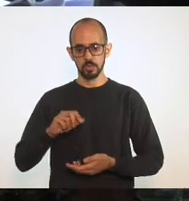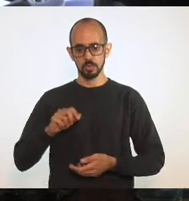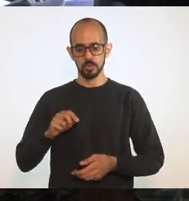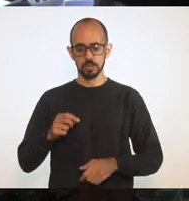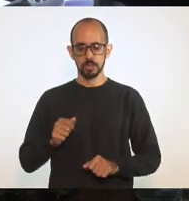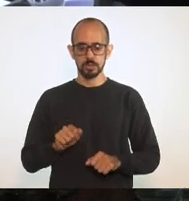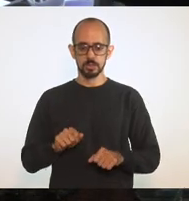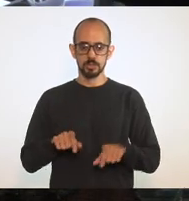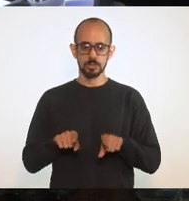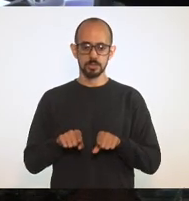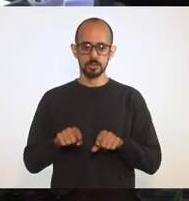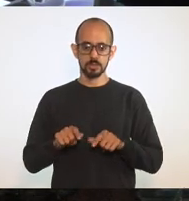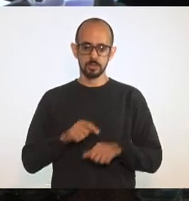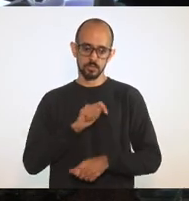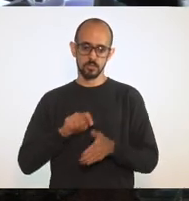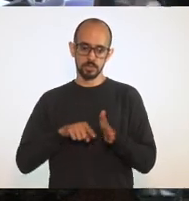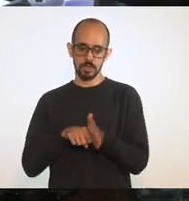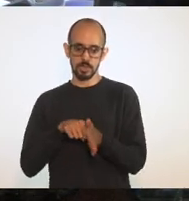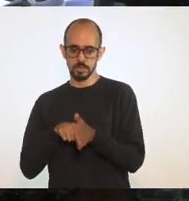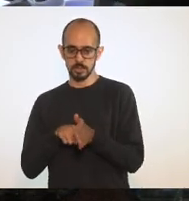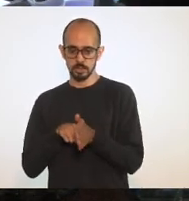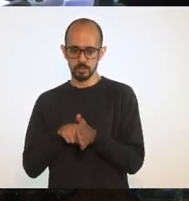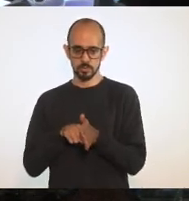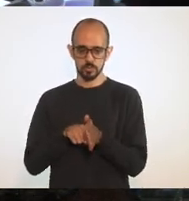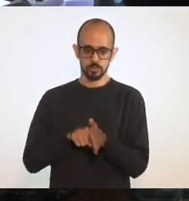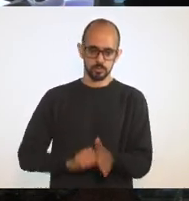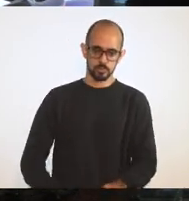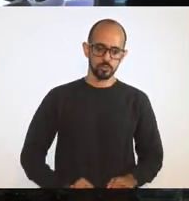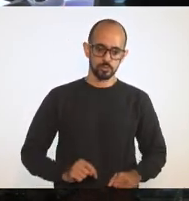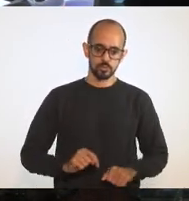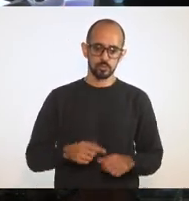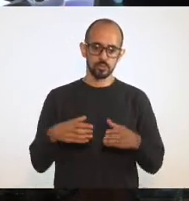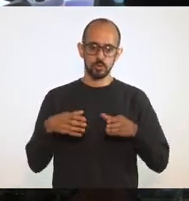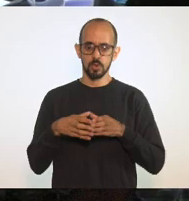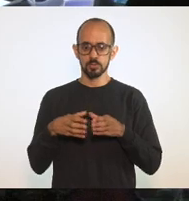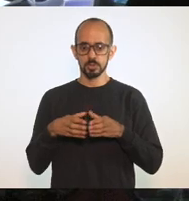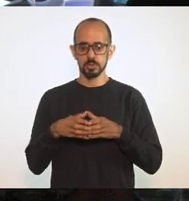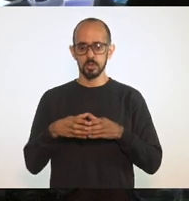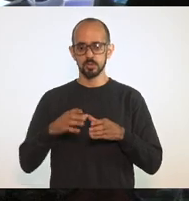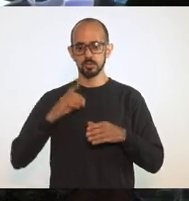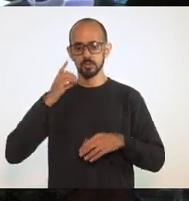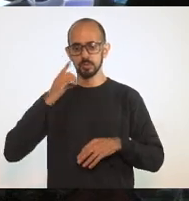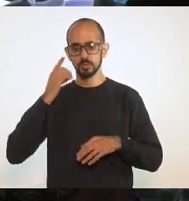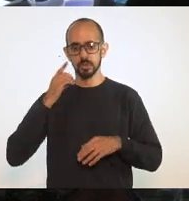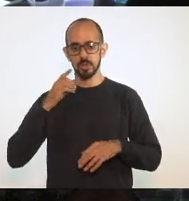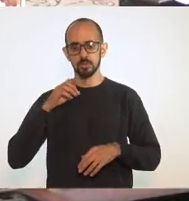e Controle, às emendas de plenário. Para emitir parecer pela Comissão de Constituição e Justiça, deputado Márcio Pacheco.